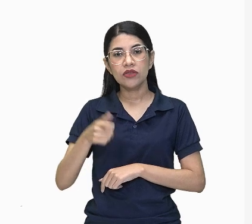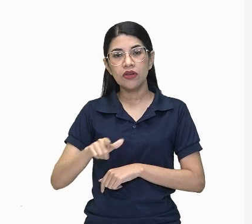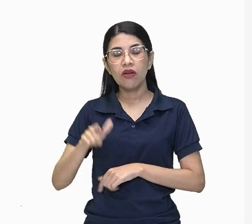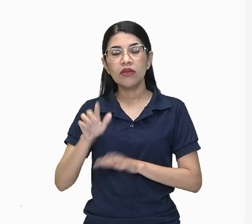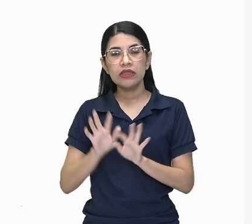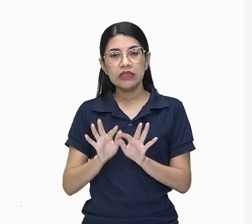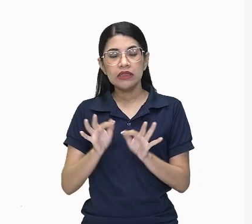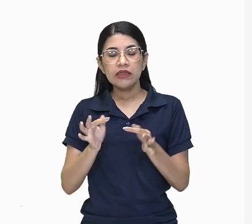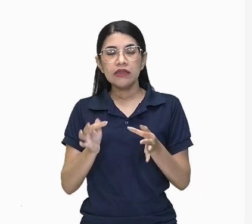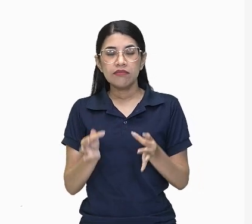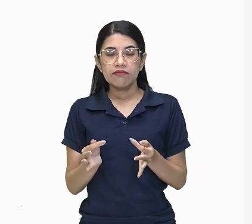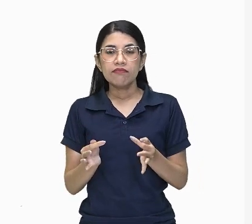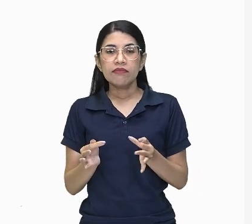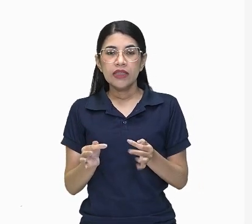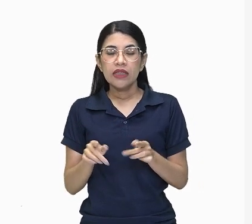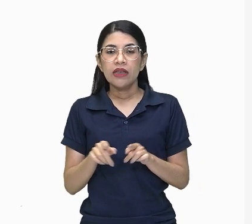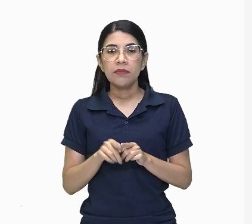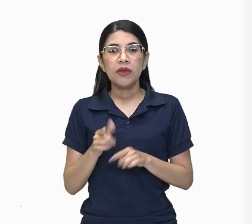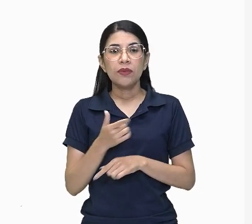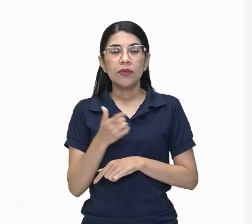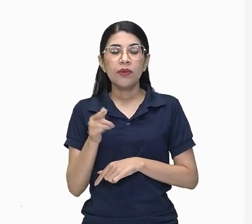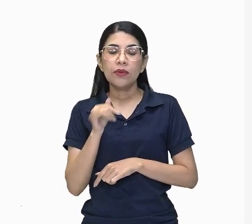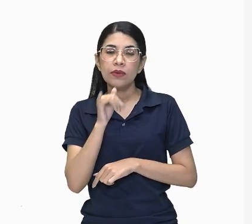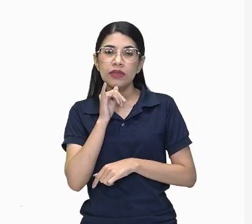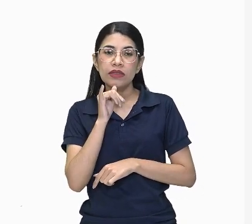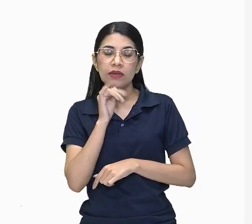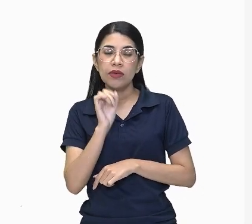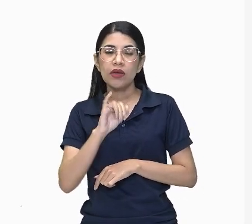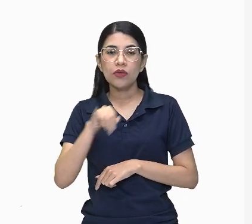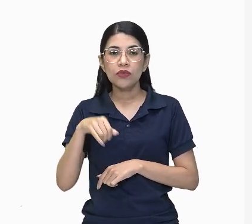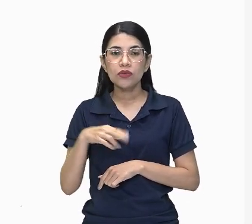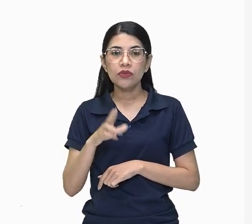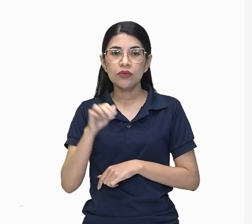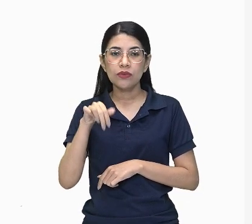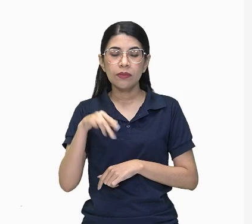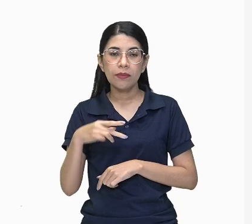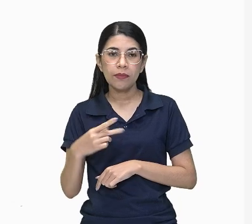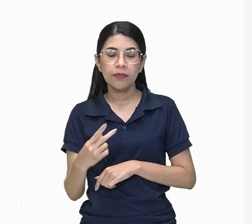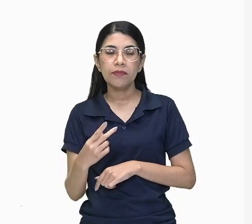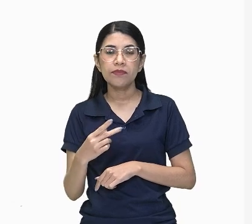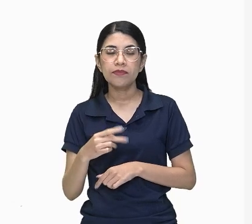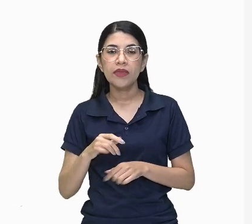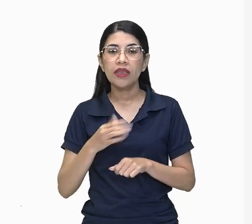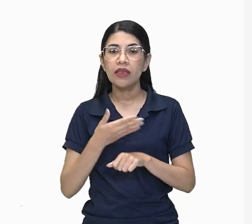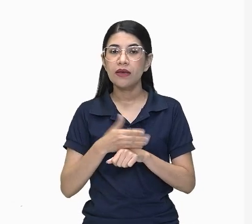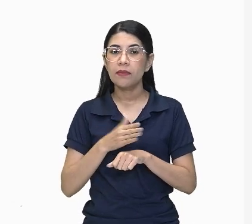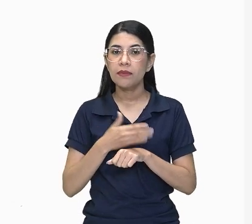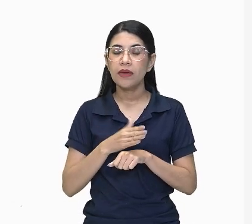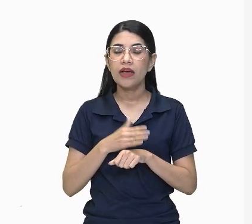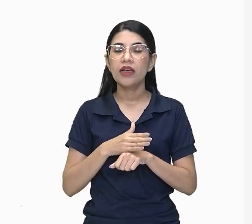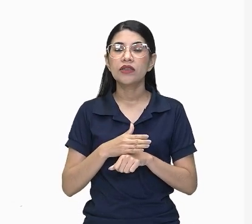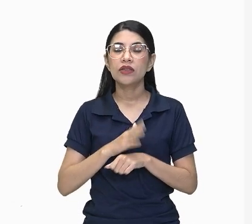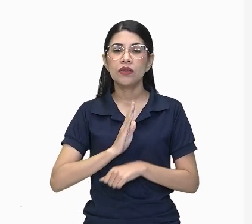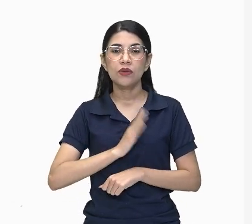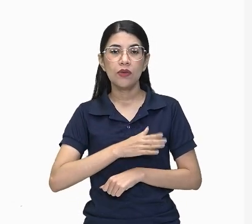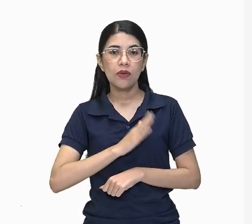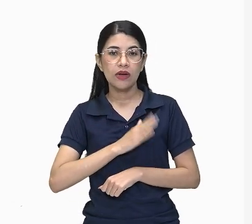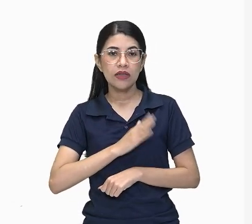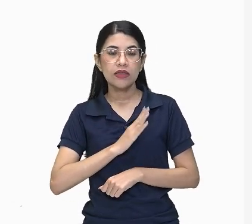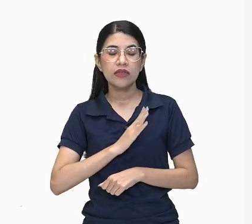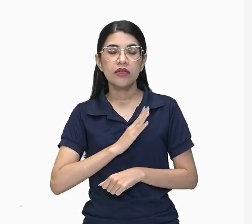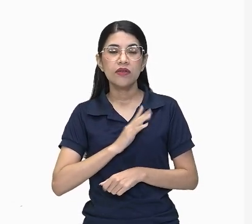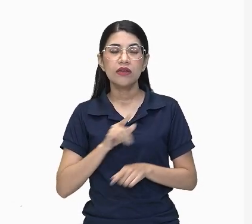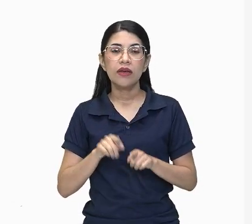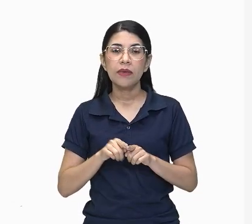simples. Falando sobre uma outra modalidade, vamos citar aqui o jump, que é um treinamento cardio, né? É um